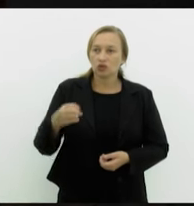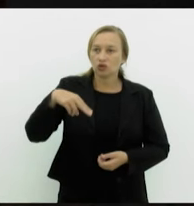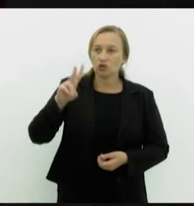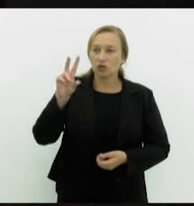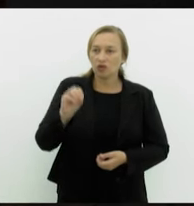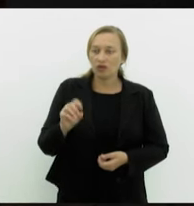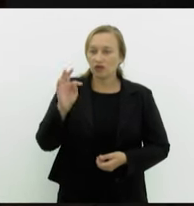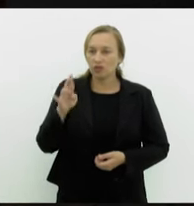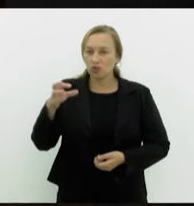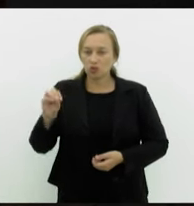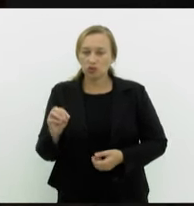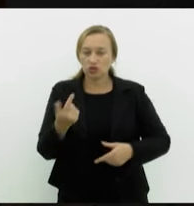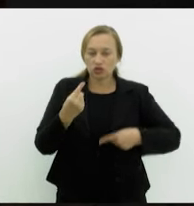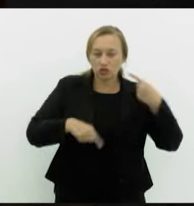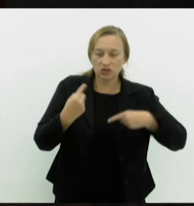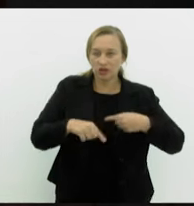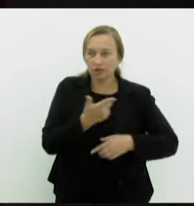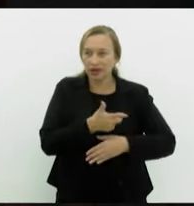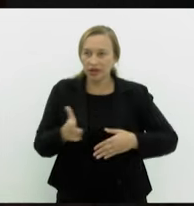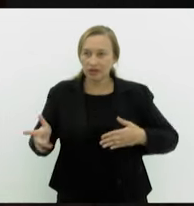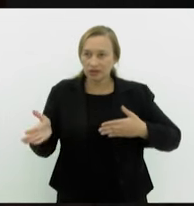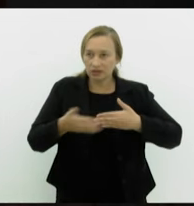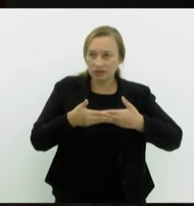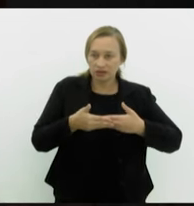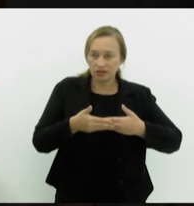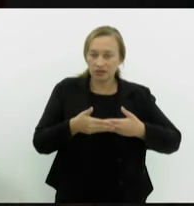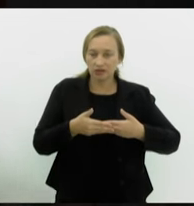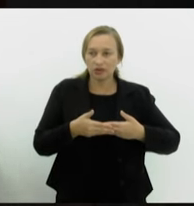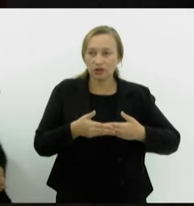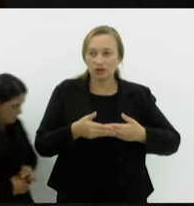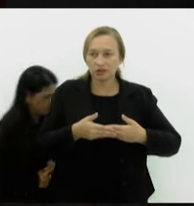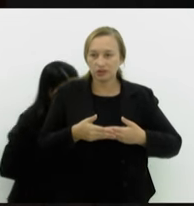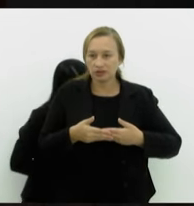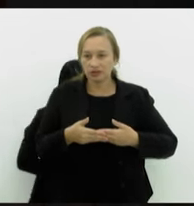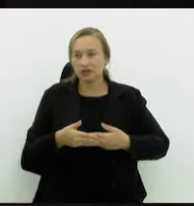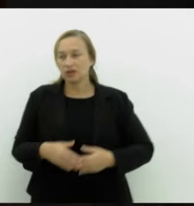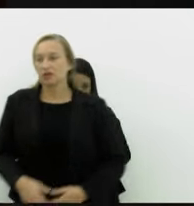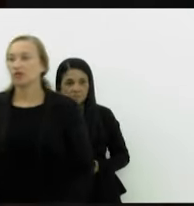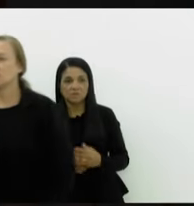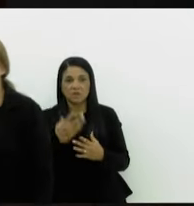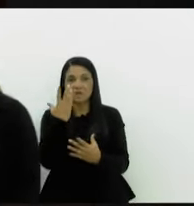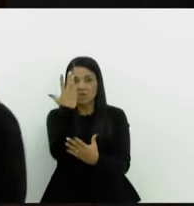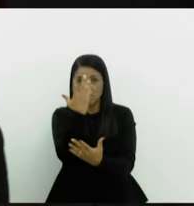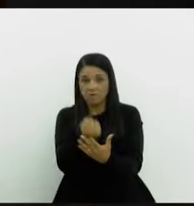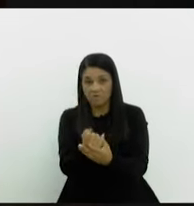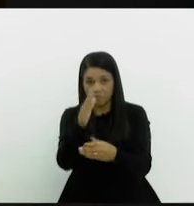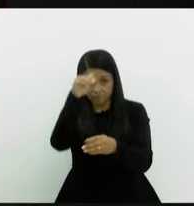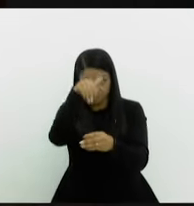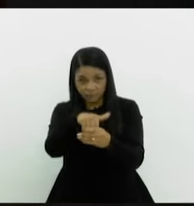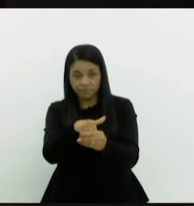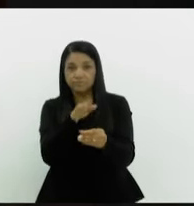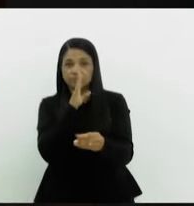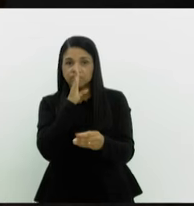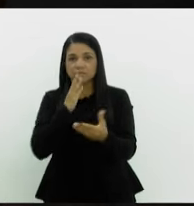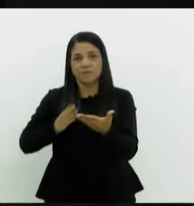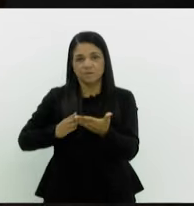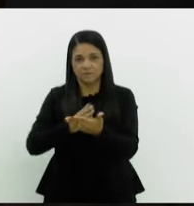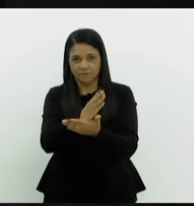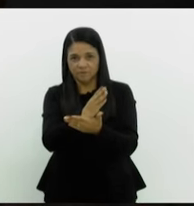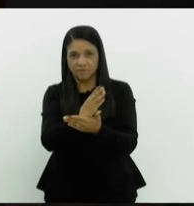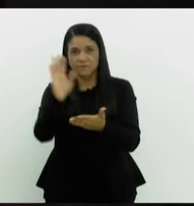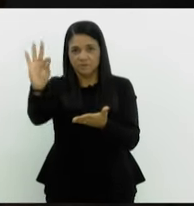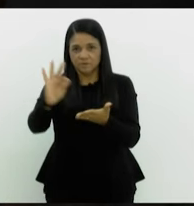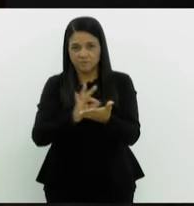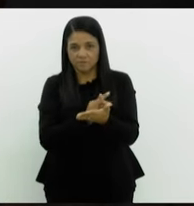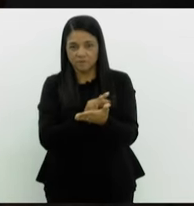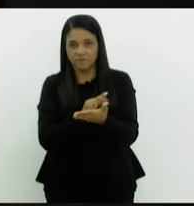discussão, não havendo quem queira discutir, encerrada a discussão. Em votação, senhores que aprovam, permaneçam como estão. Aprovado, vai